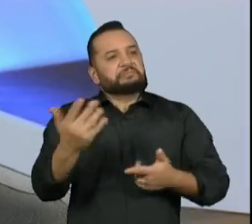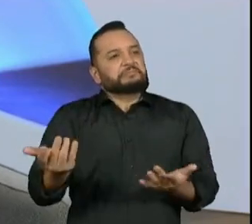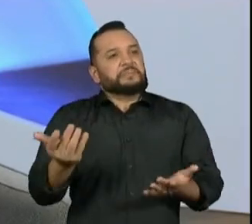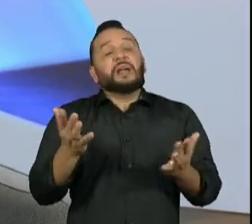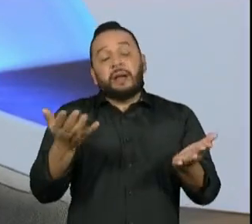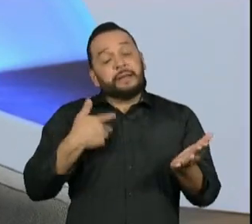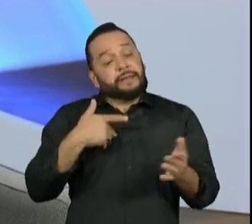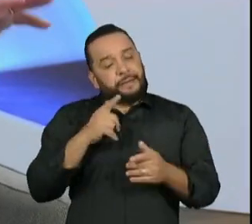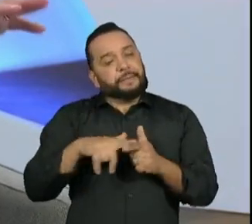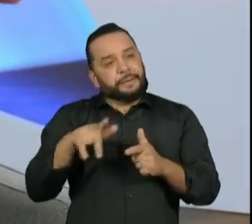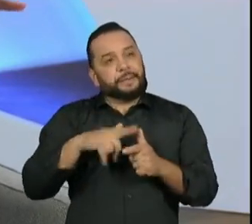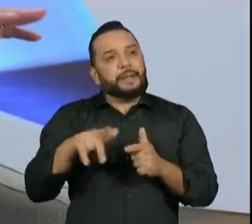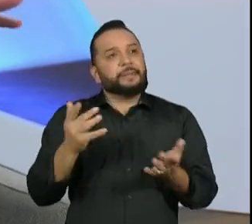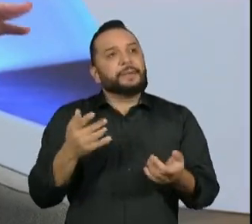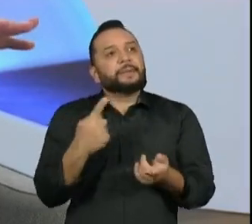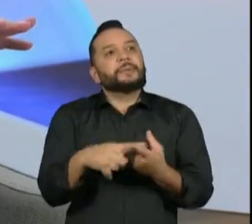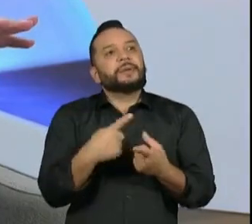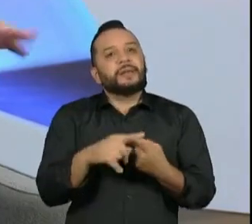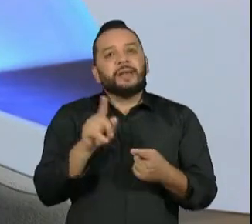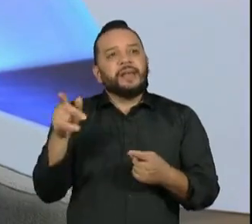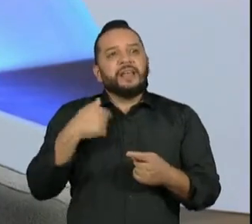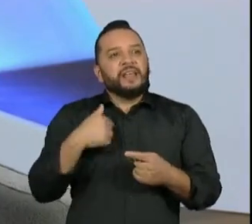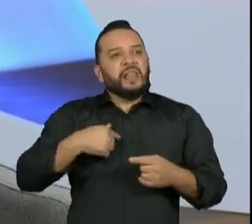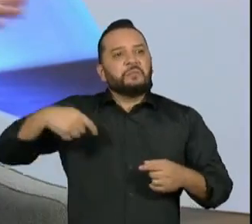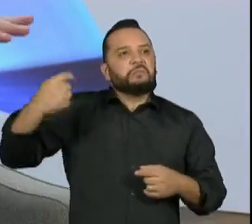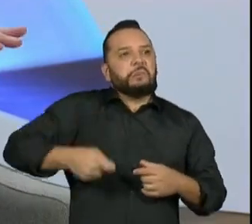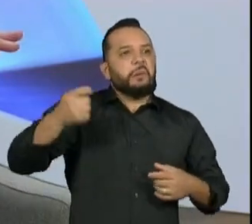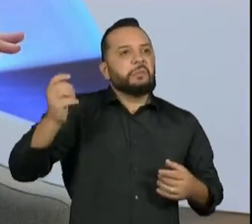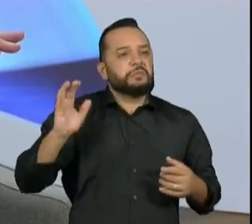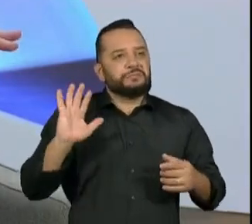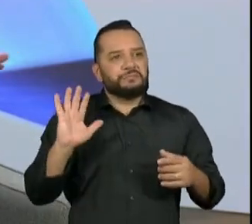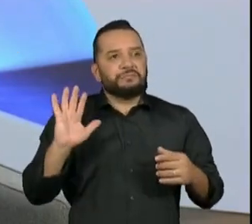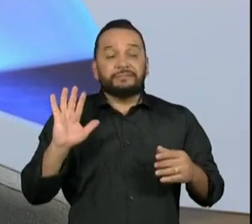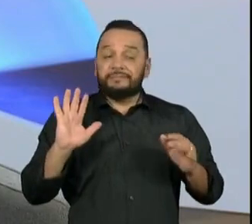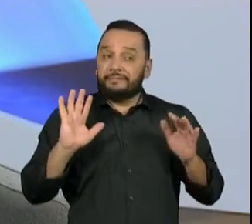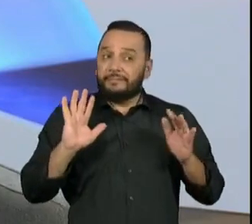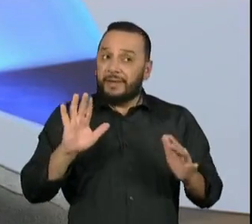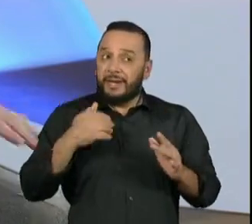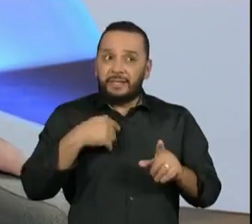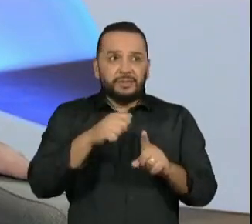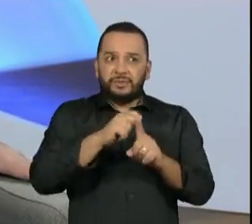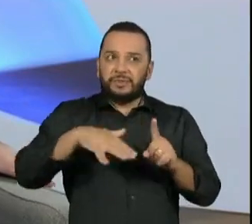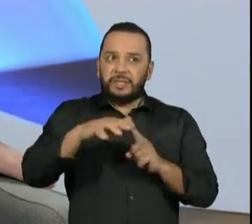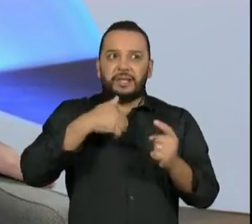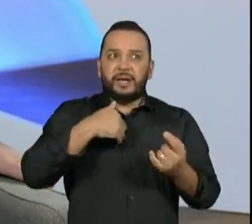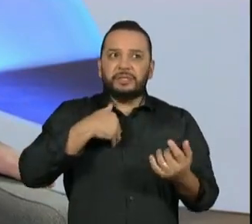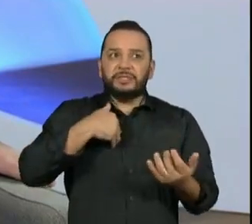problema do populismo não é ele existir numa sociedade democrática, porque ele existe sempre, é ele chegar ao poder sem filtro.